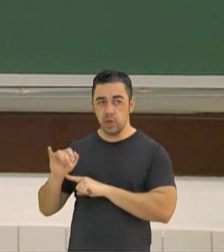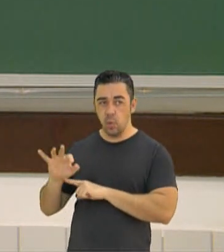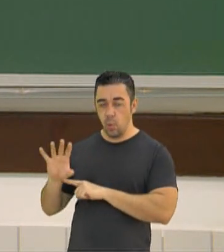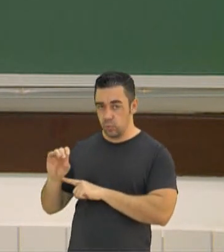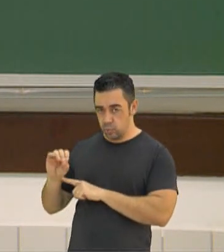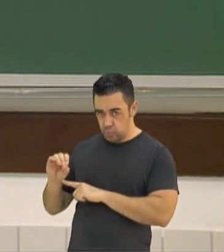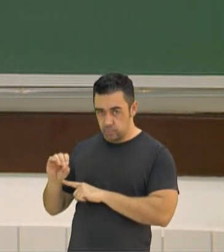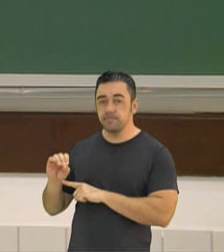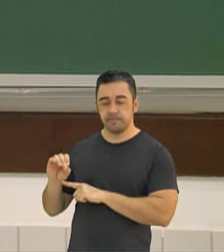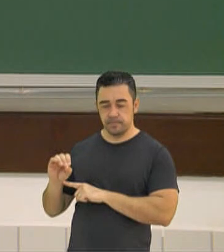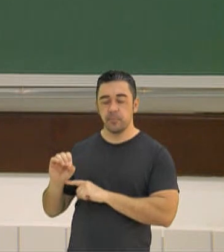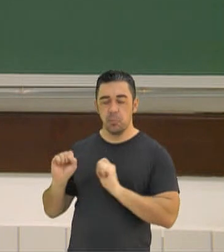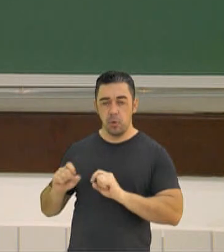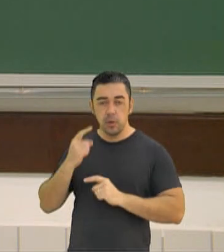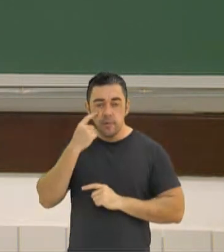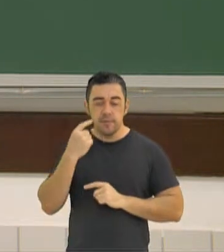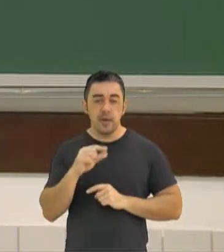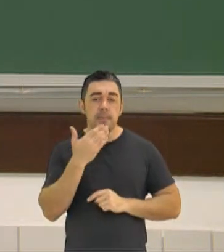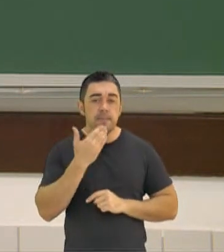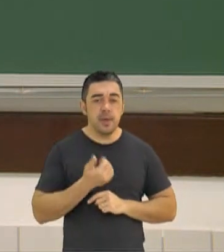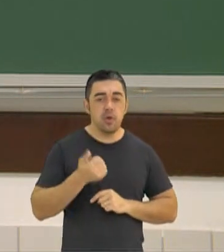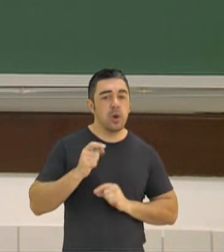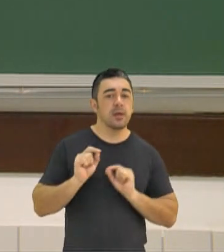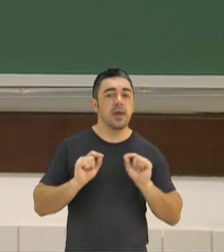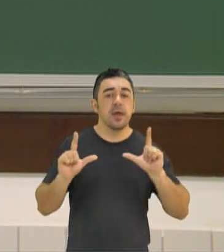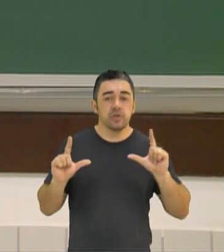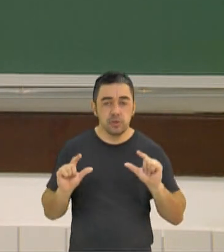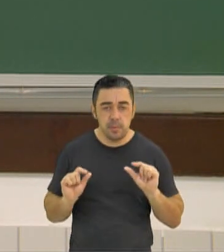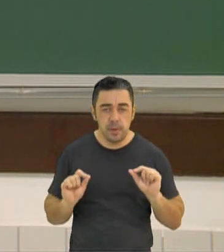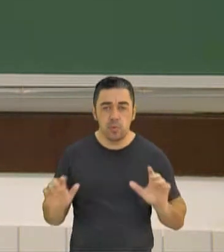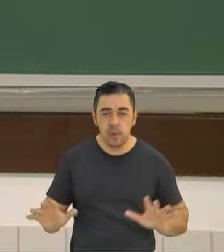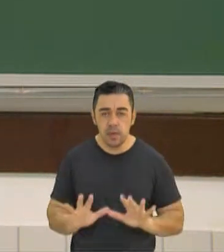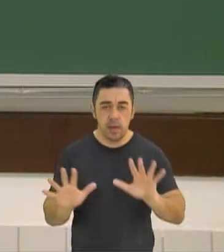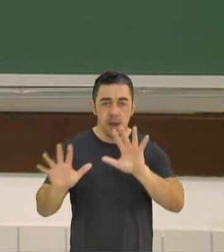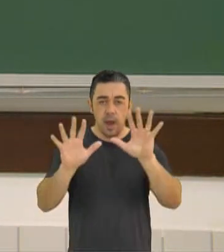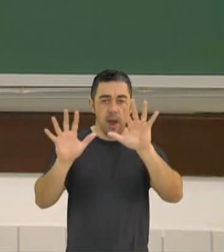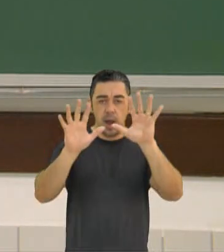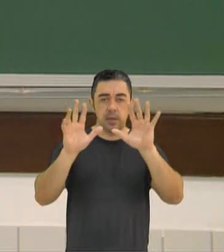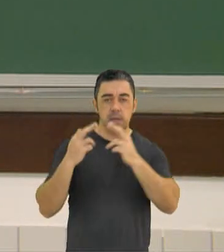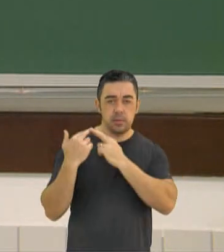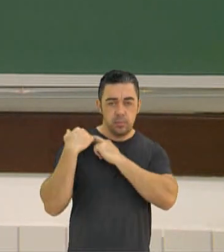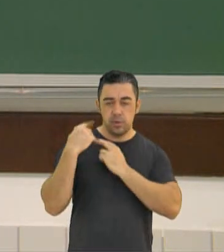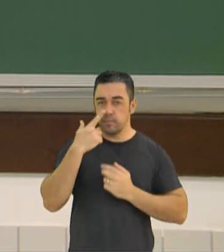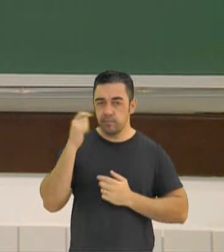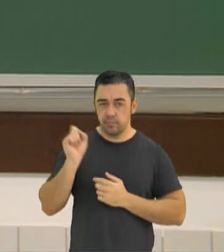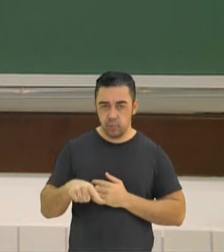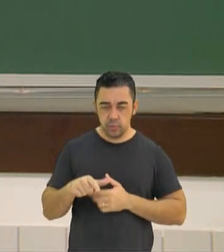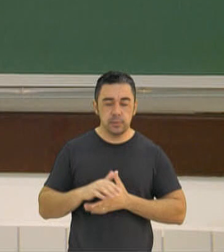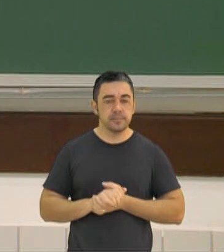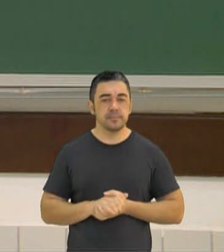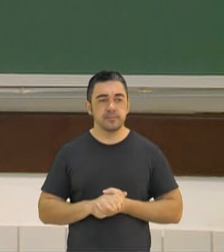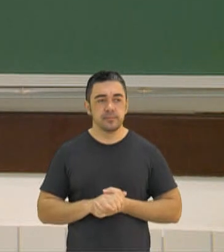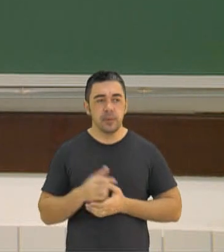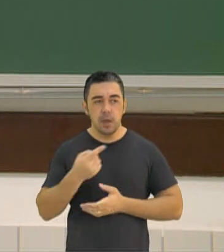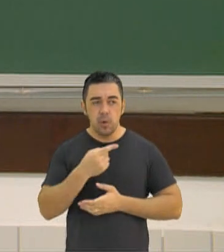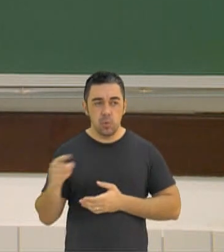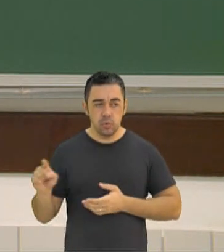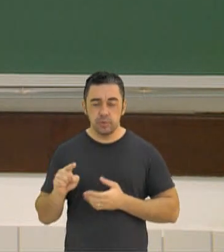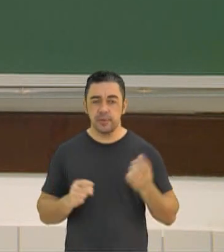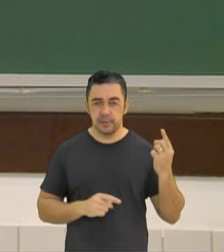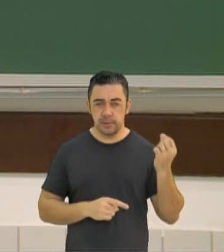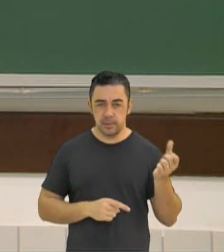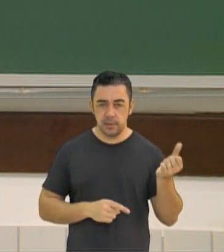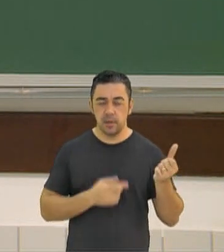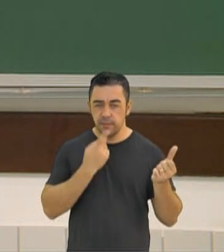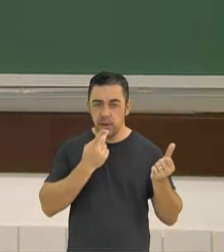visa a melhoria da emissão dos gases responsáveis pelo efeito estufa, e a última fala que existiu